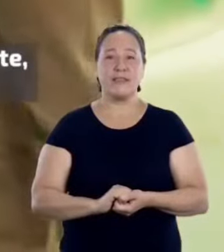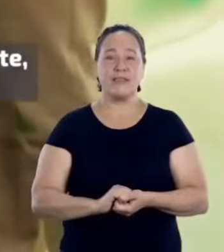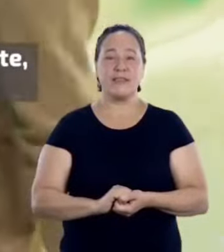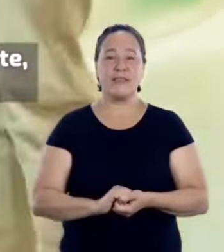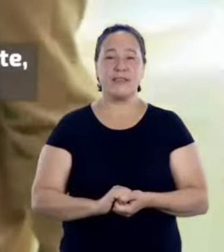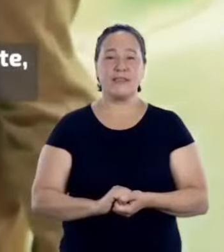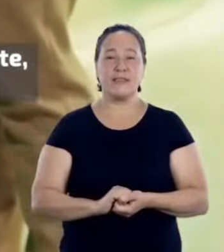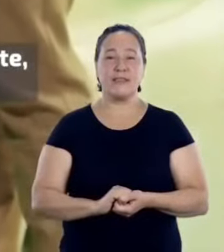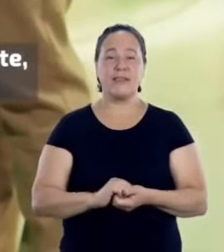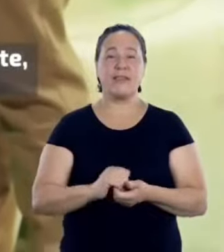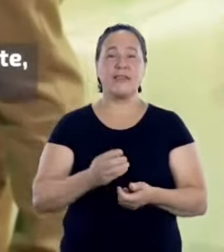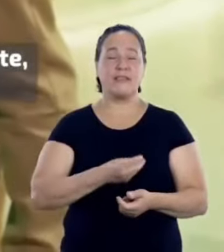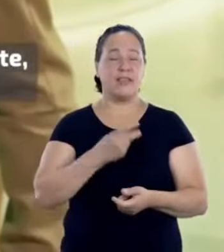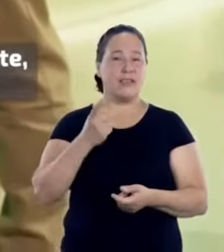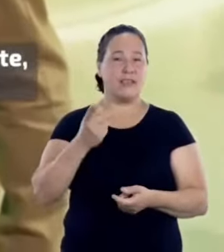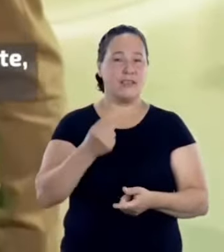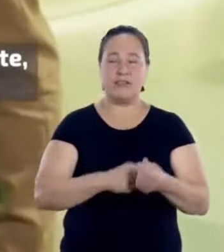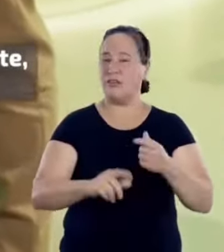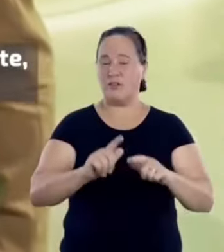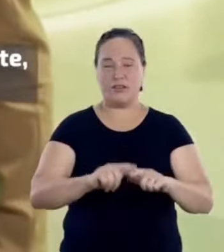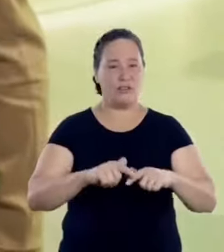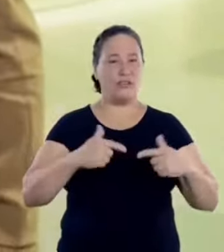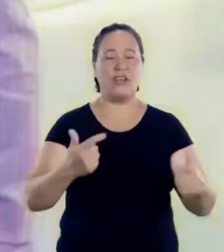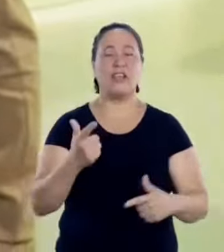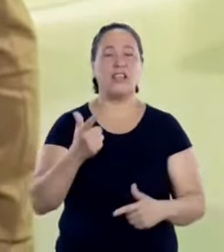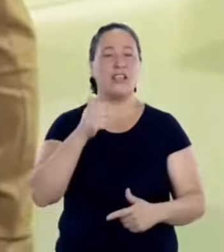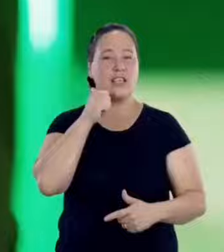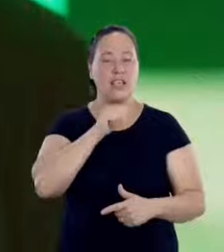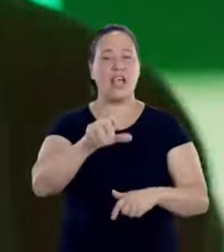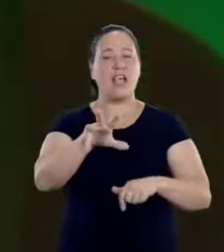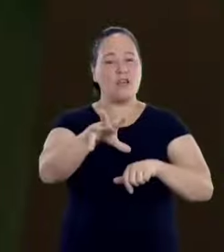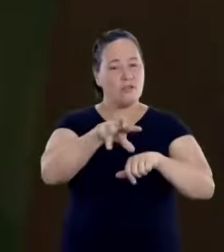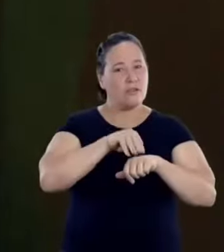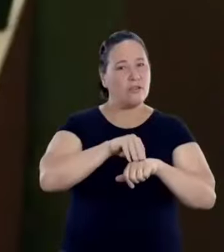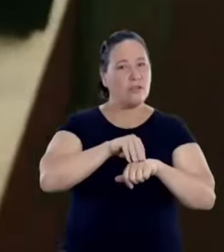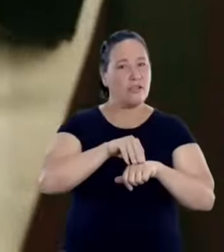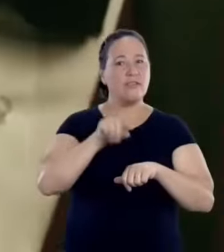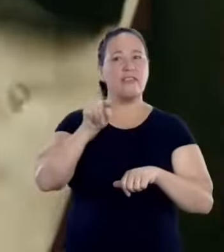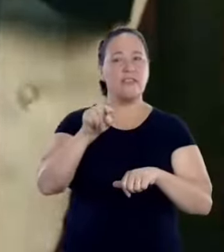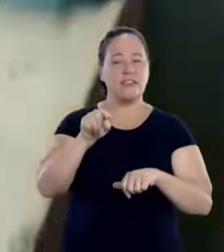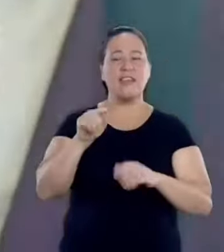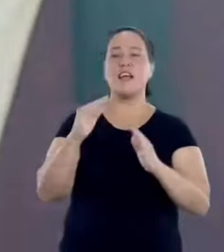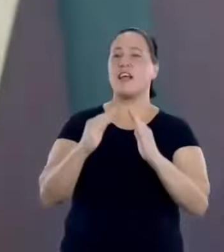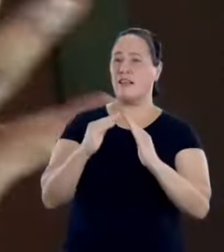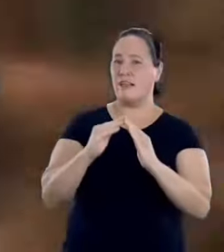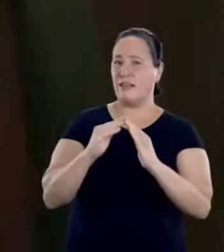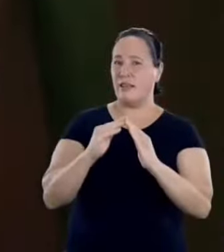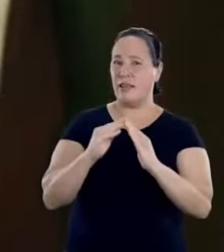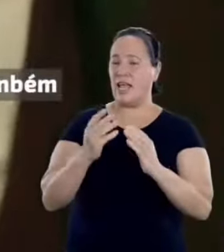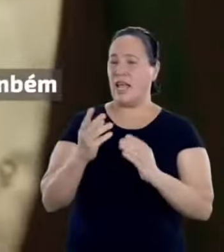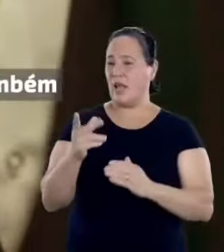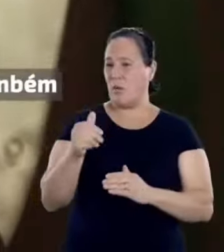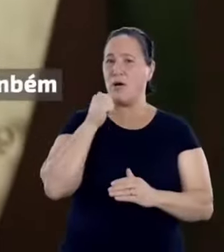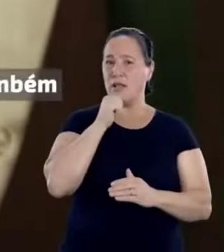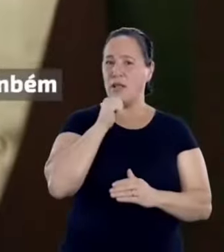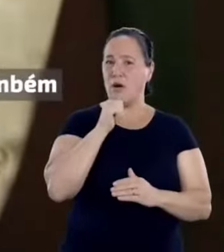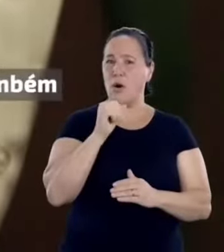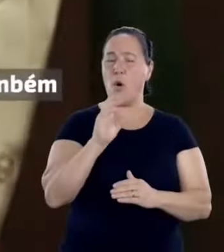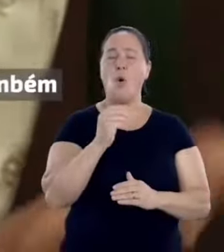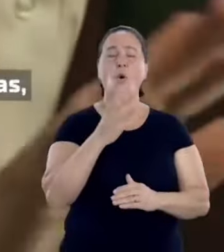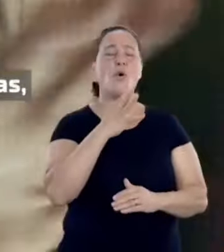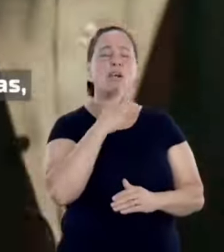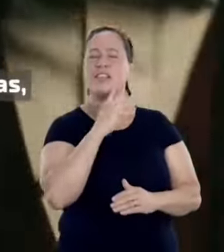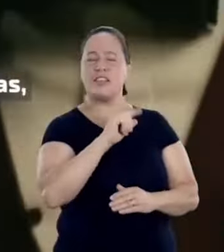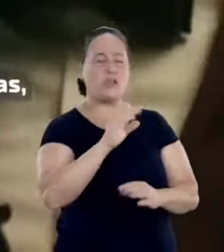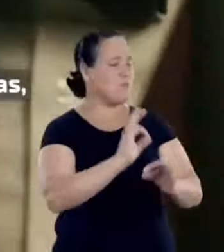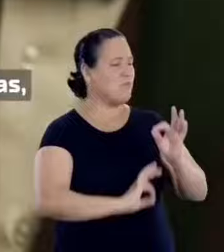Vida financeira não é sorte, Dona Laura, é conhecimento. E você aí de casa, é como a Dona Laura ou conhece alguém que